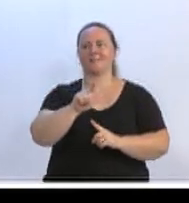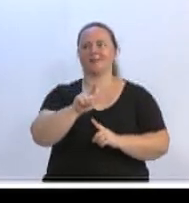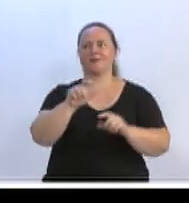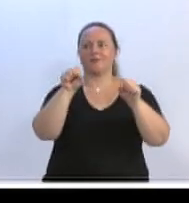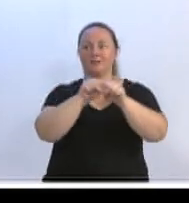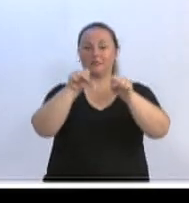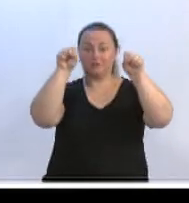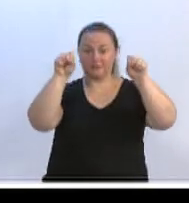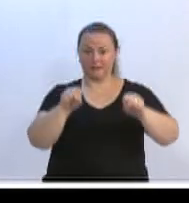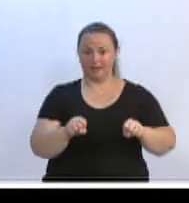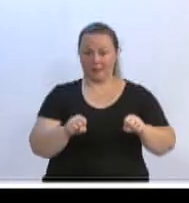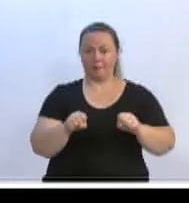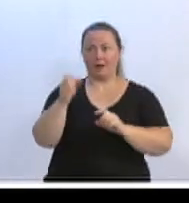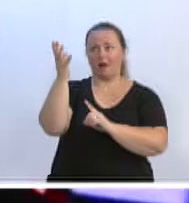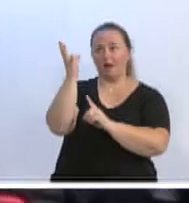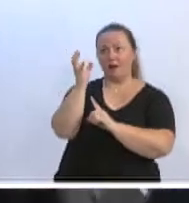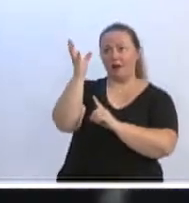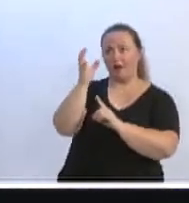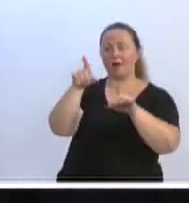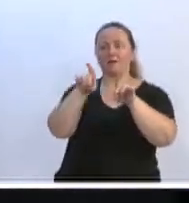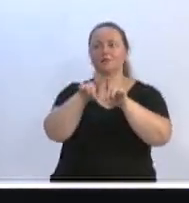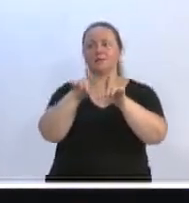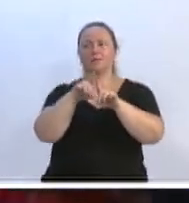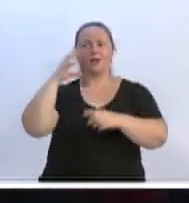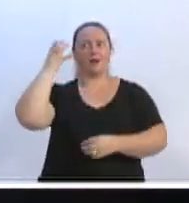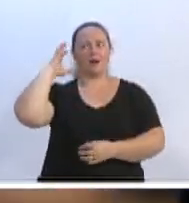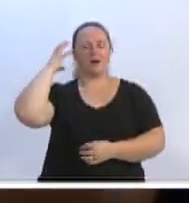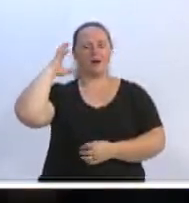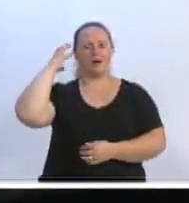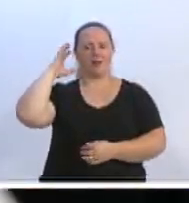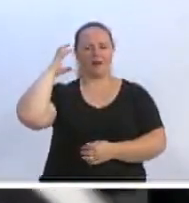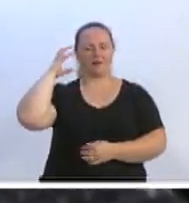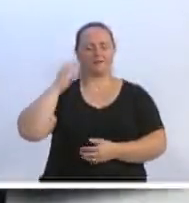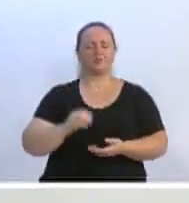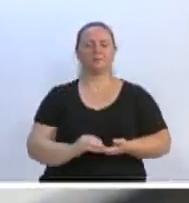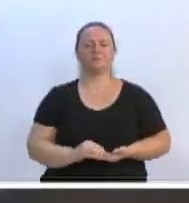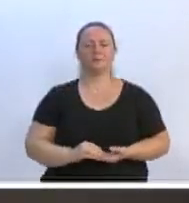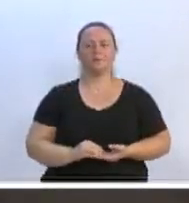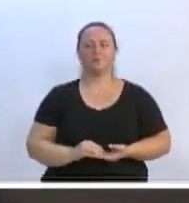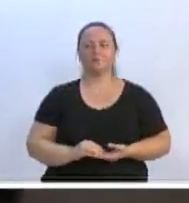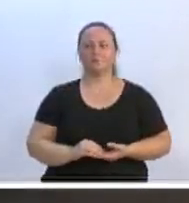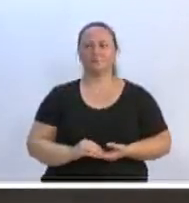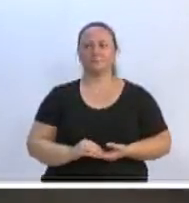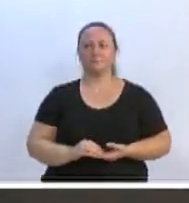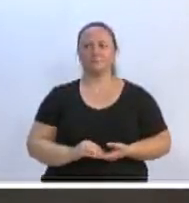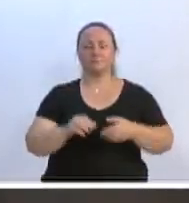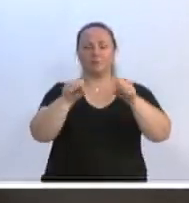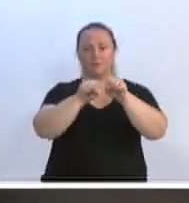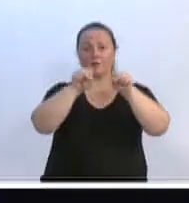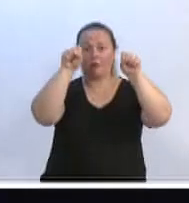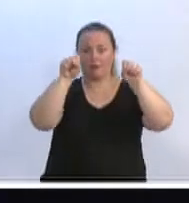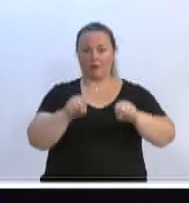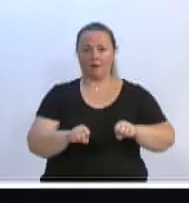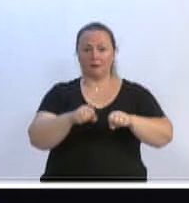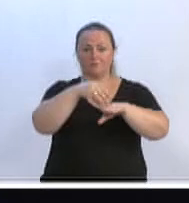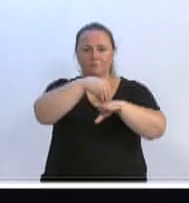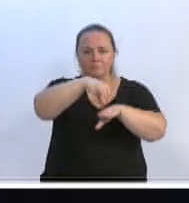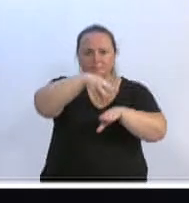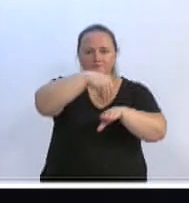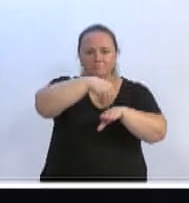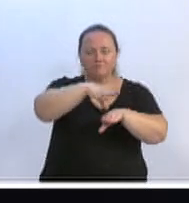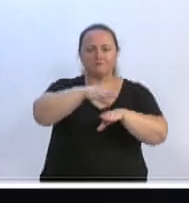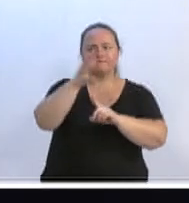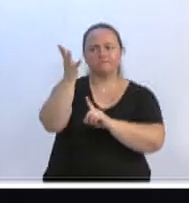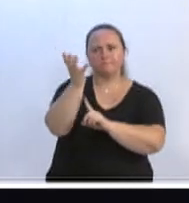comunicação via satélite e a rádio e TV web Manaim. O sistema de transmissão via satélite